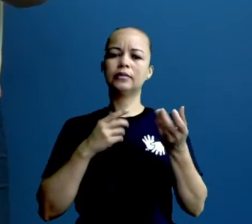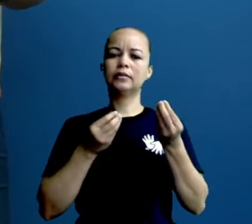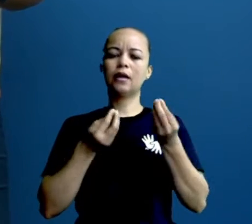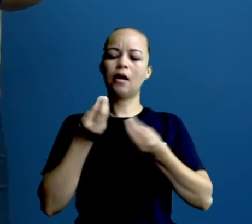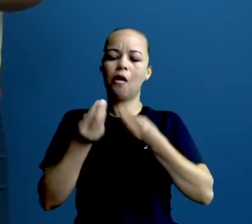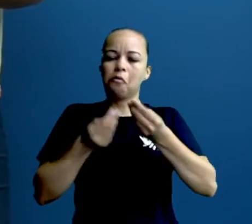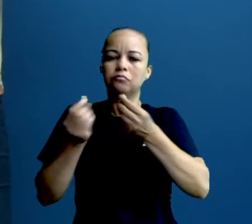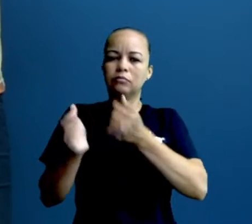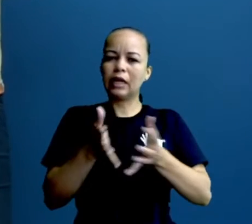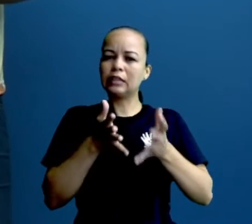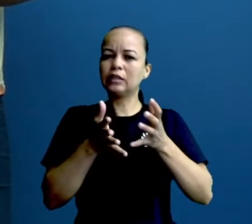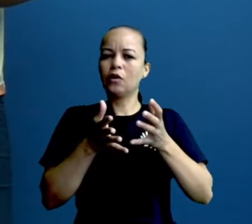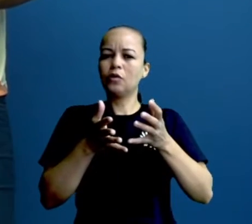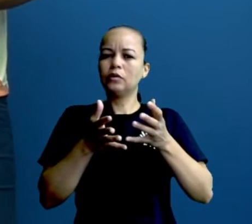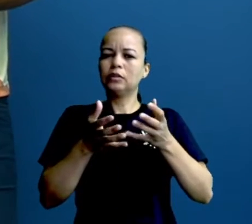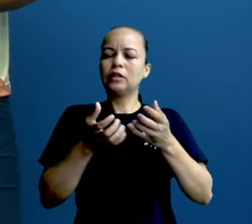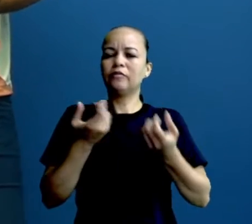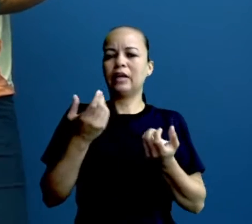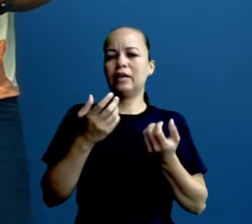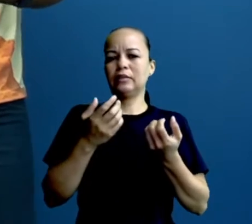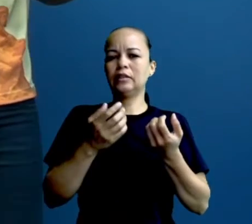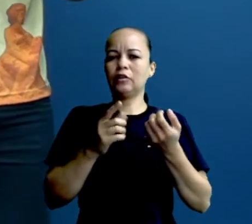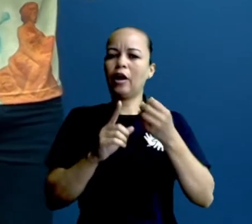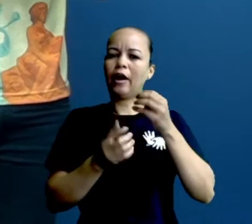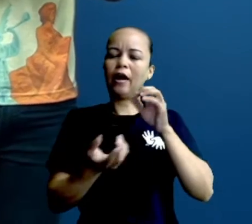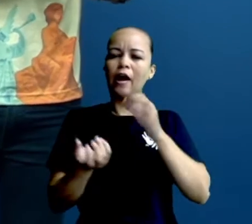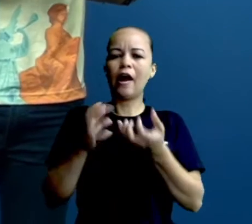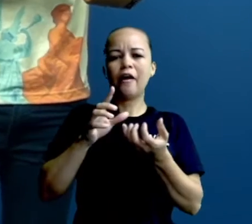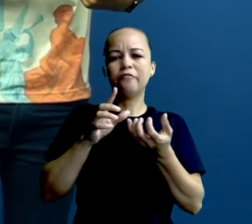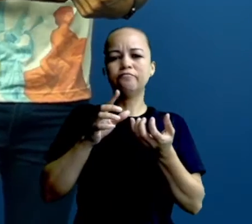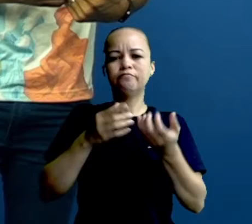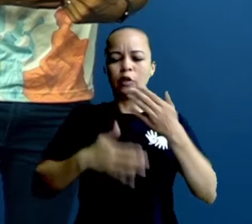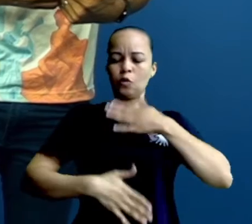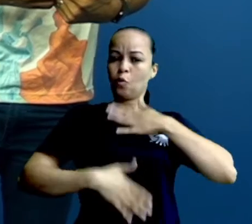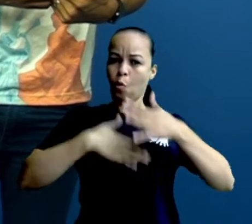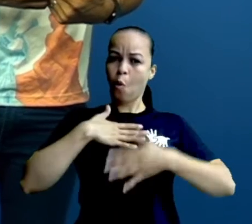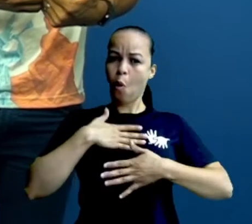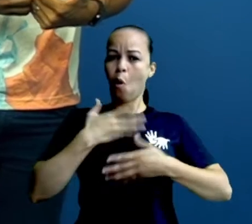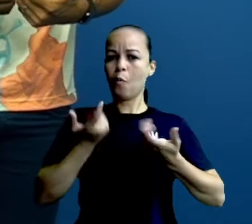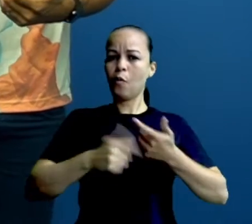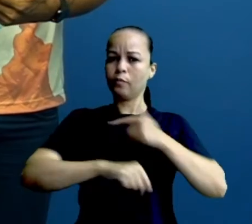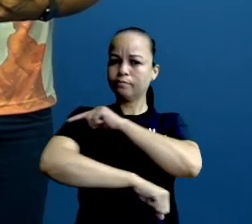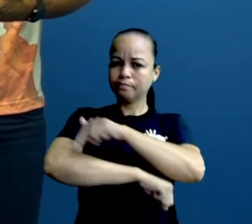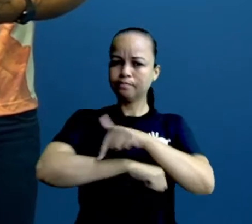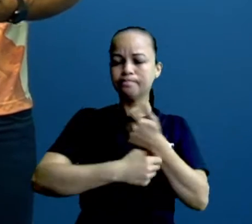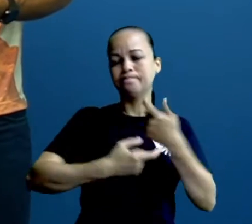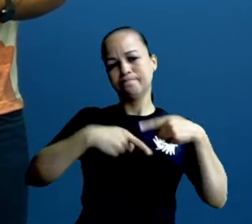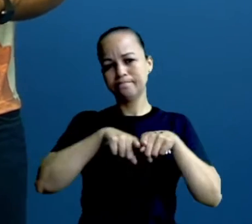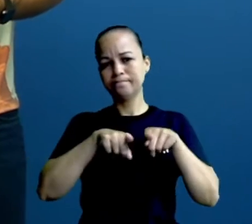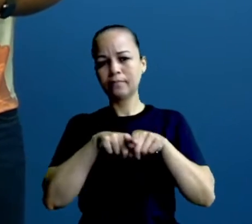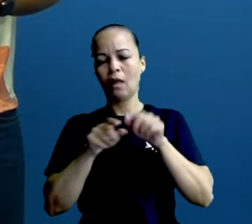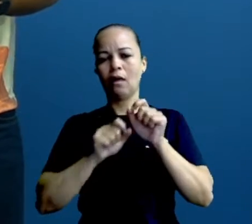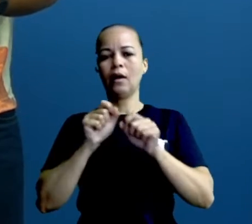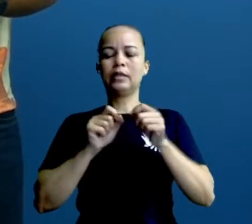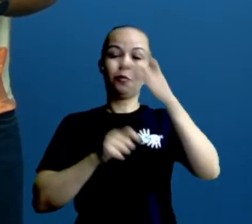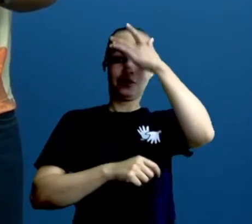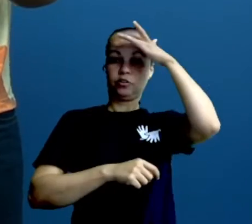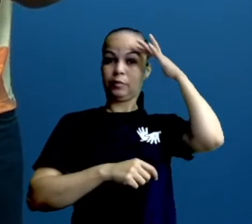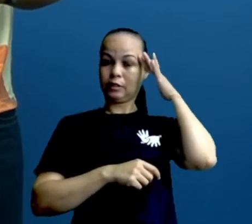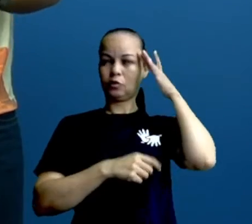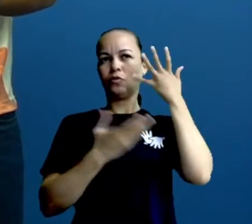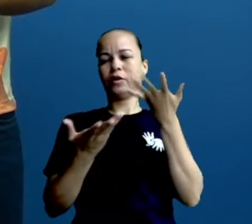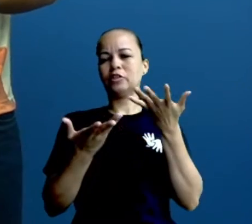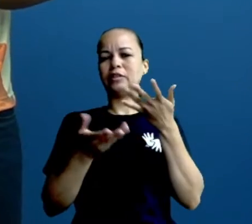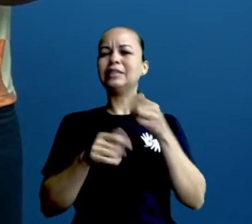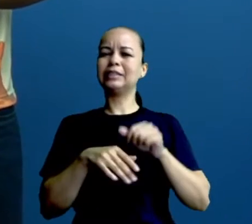refletem como alterações físicas ou comportamentais, tá certo? Portanto, as pessoas que são,